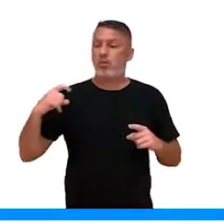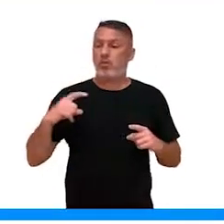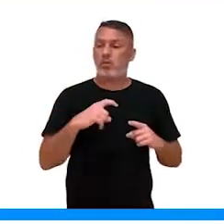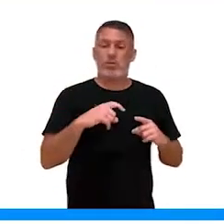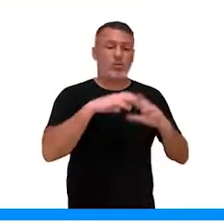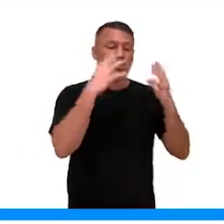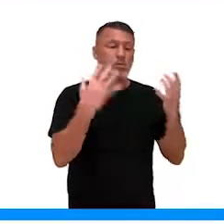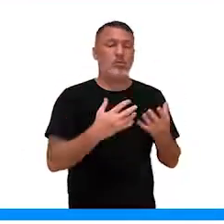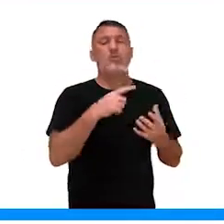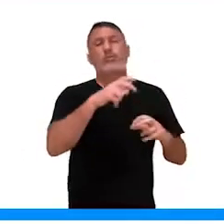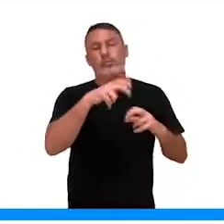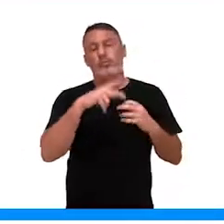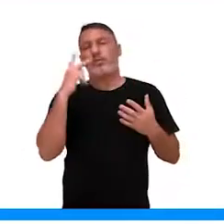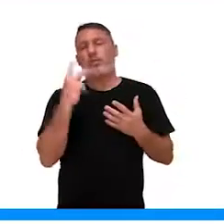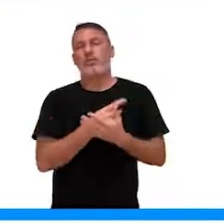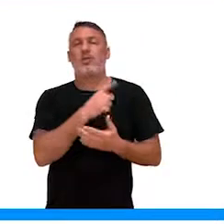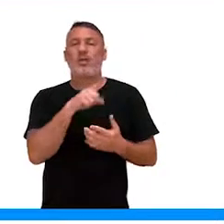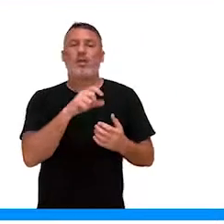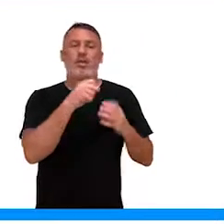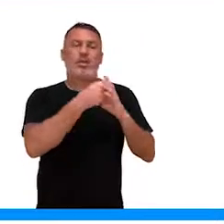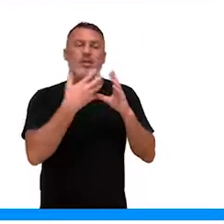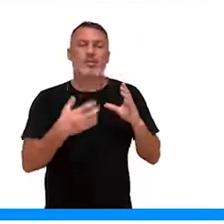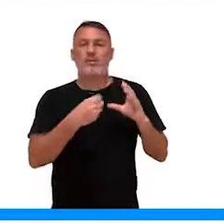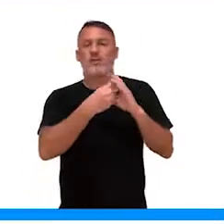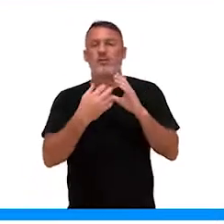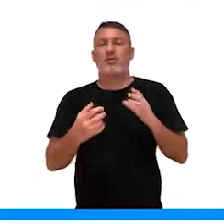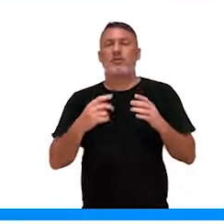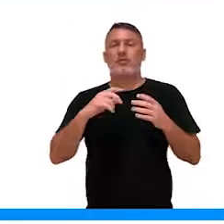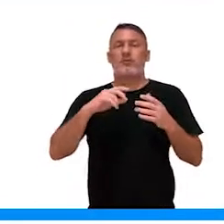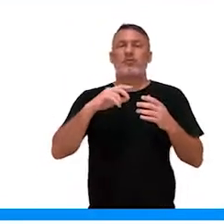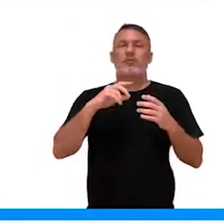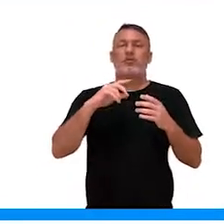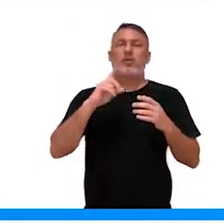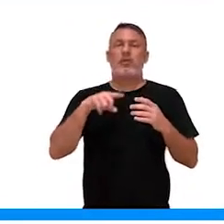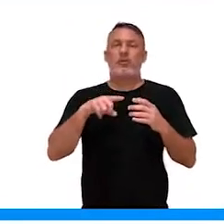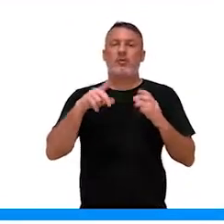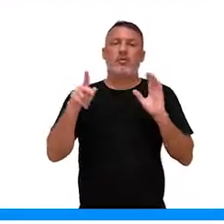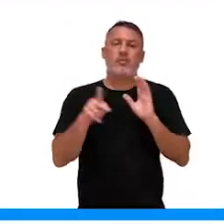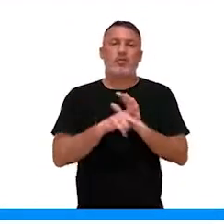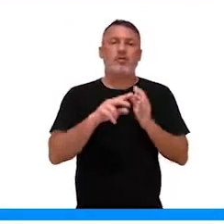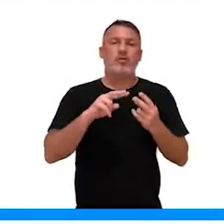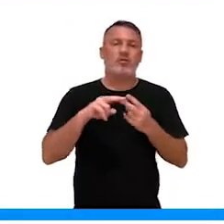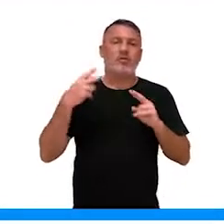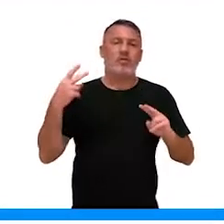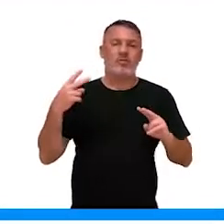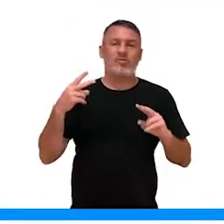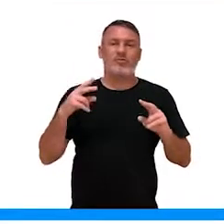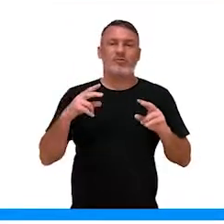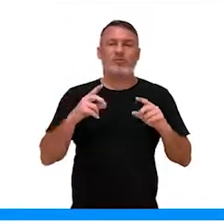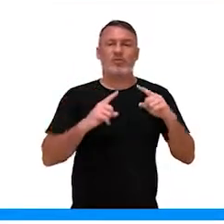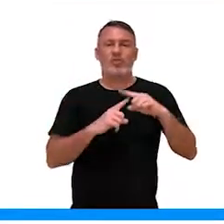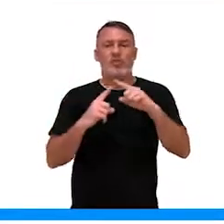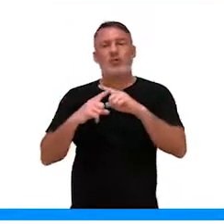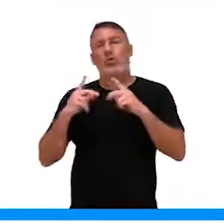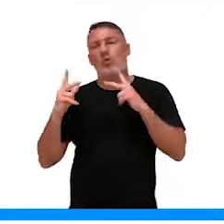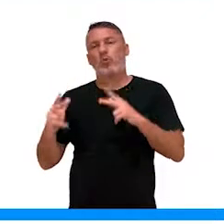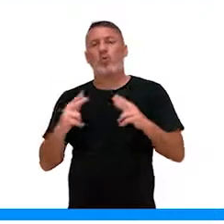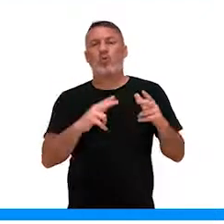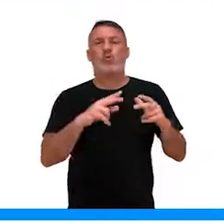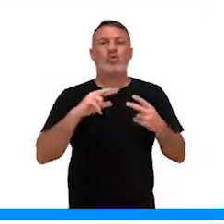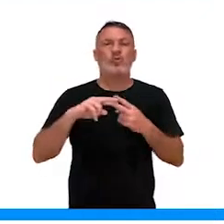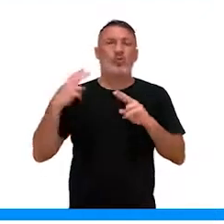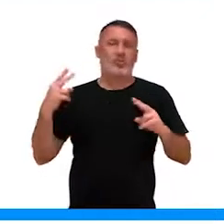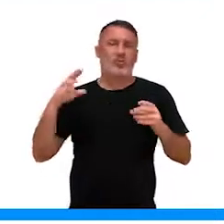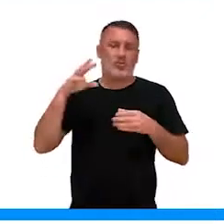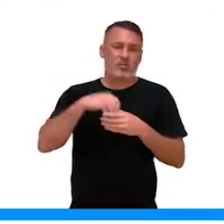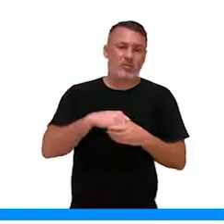mesmo espermatozoide e do mesmo ovócito. Então, por isso que eles apresentam características genéticas idênticas, porque são provenientes